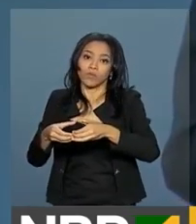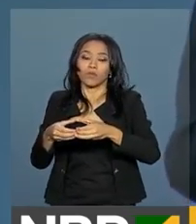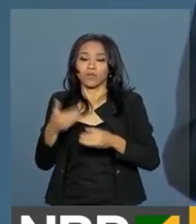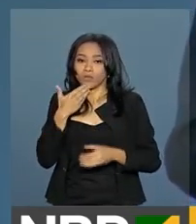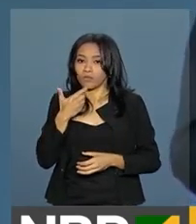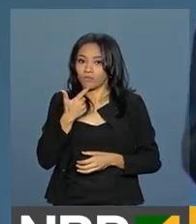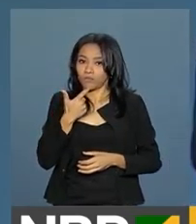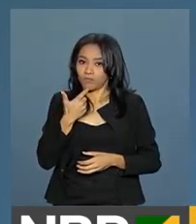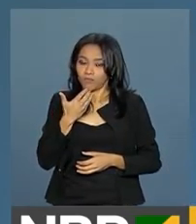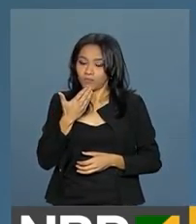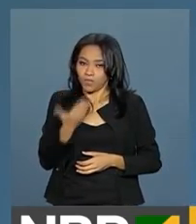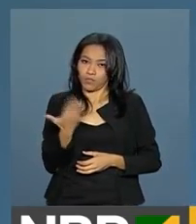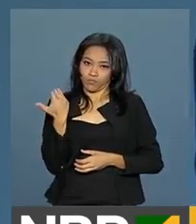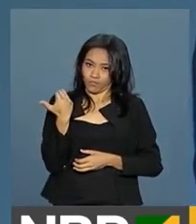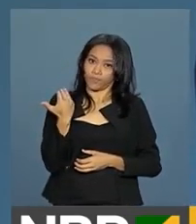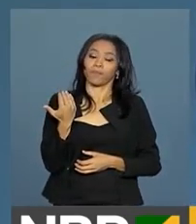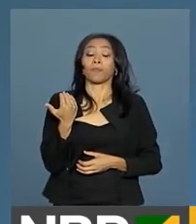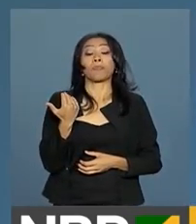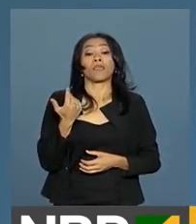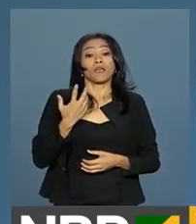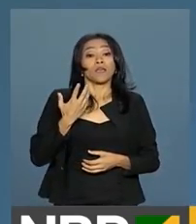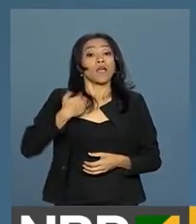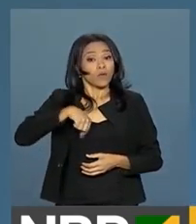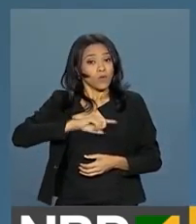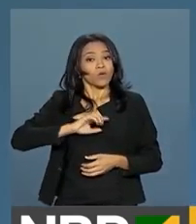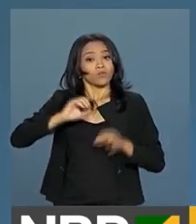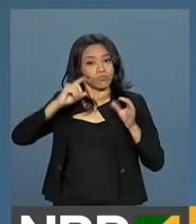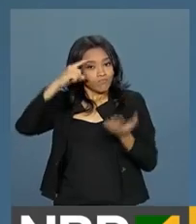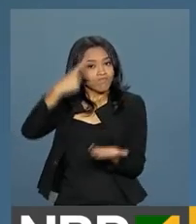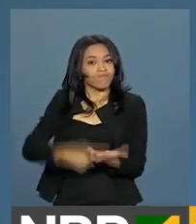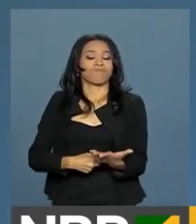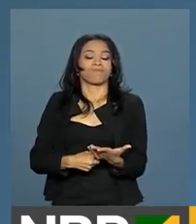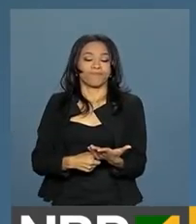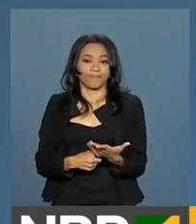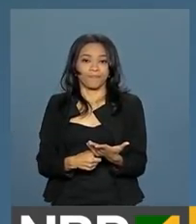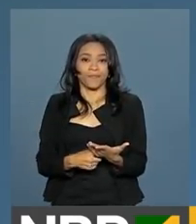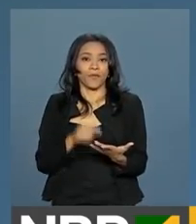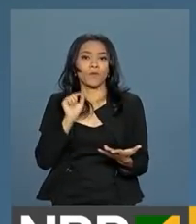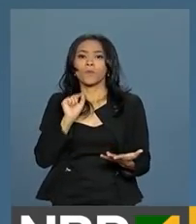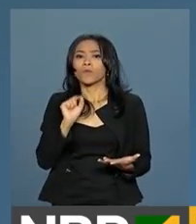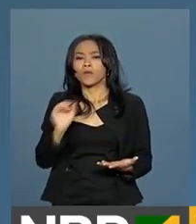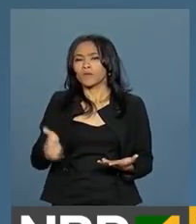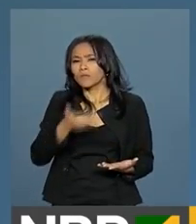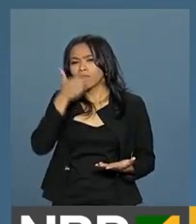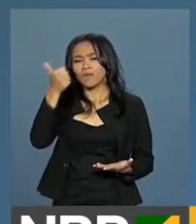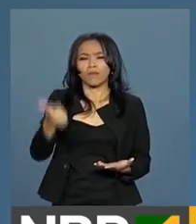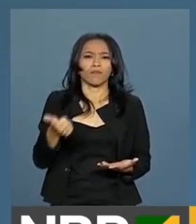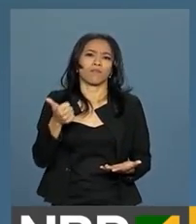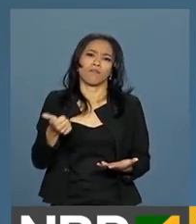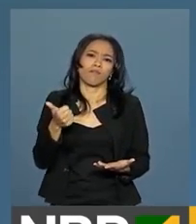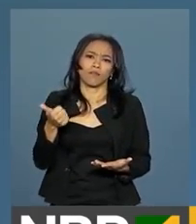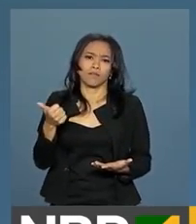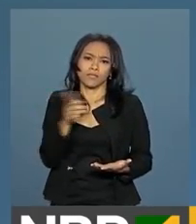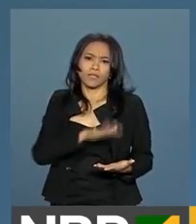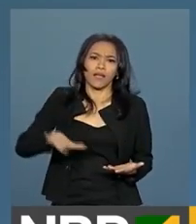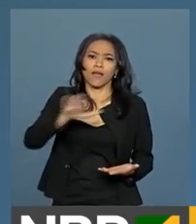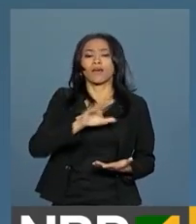sinalizando com isso nosso firme compromisso com as melhores práticas da gestão